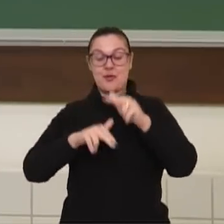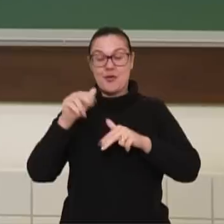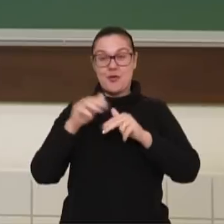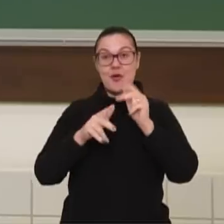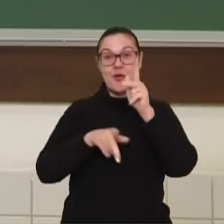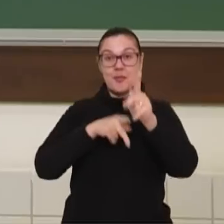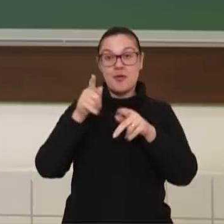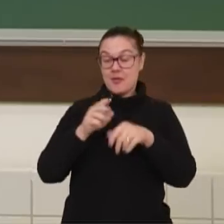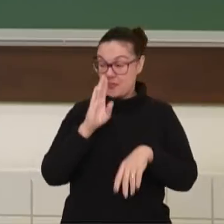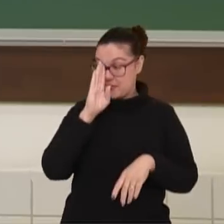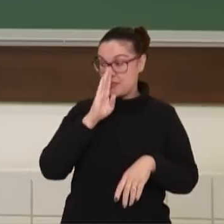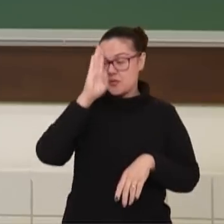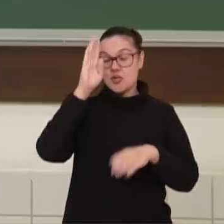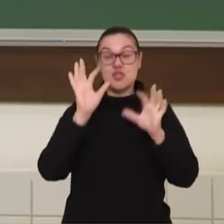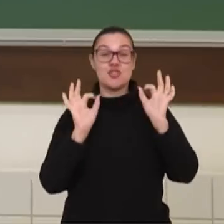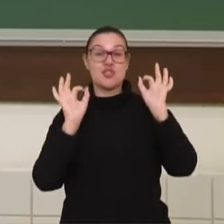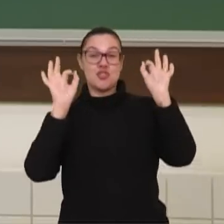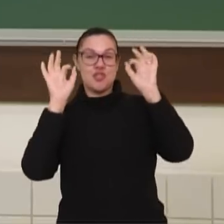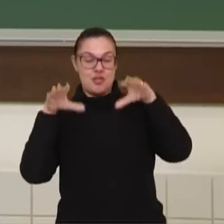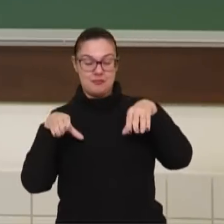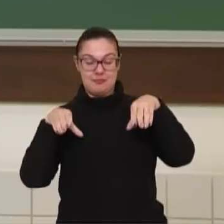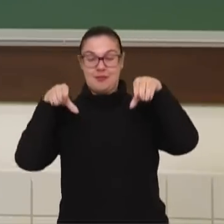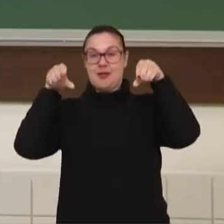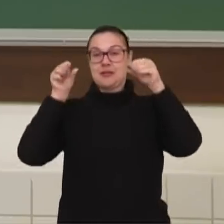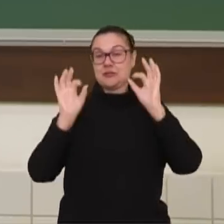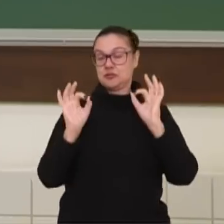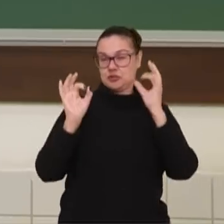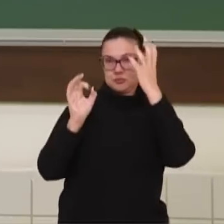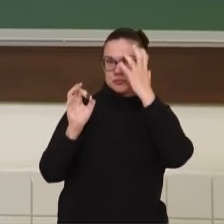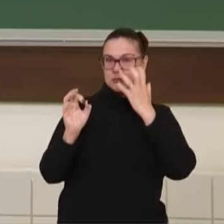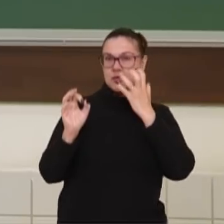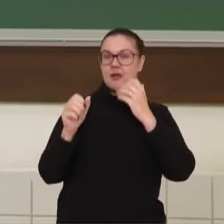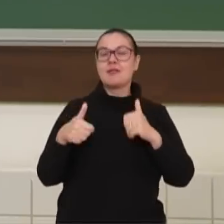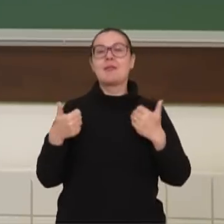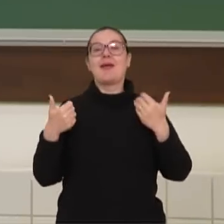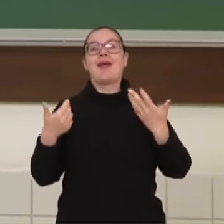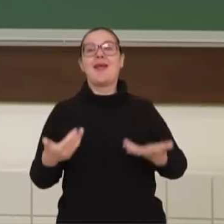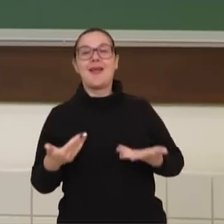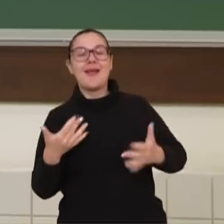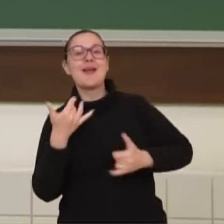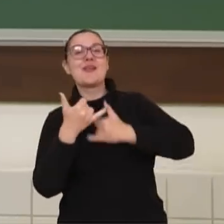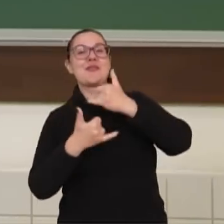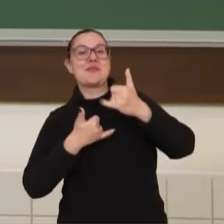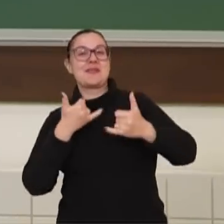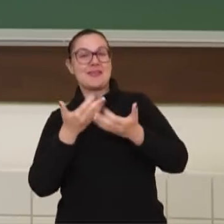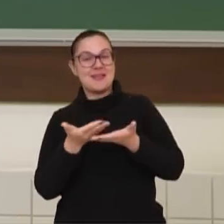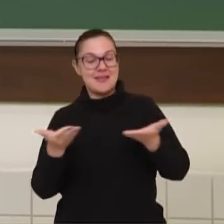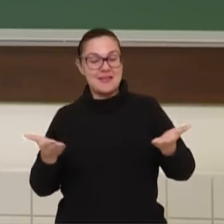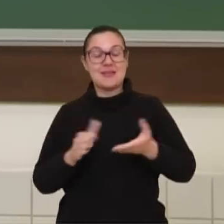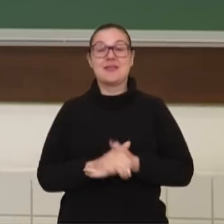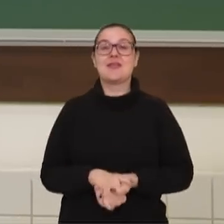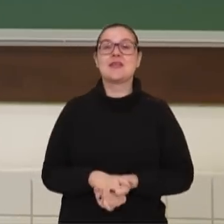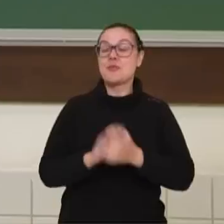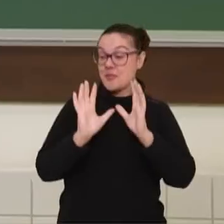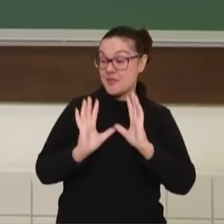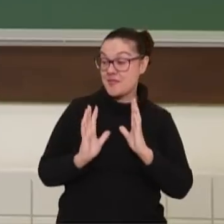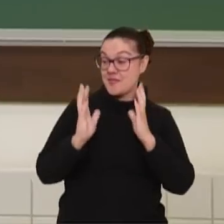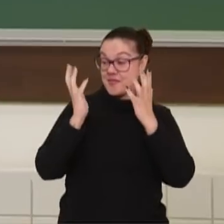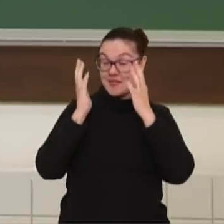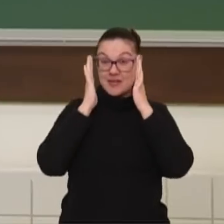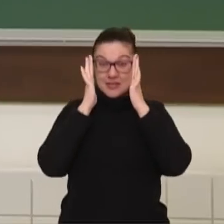dança que a princípio era uma coisa mais chique, mais séria, em algo mais descontraído, em algo mais divertido, uma